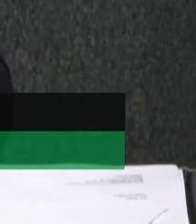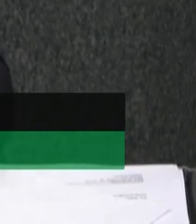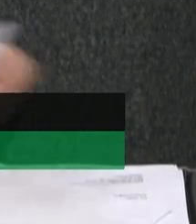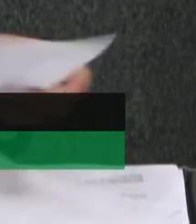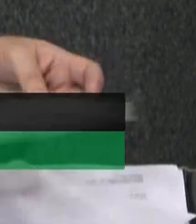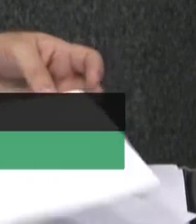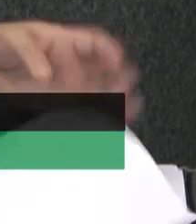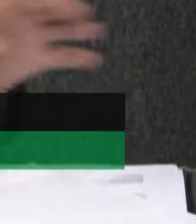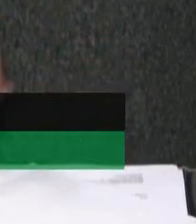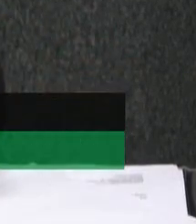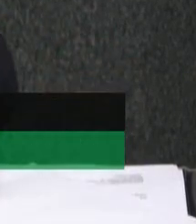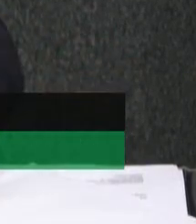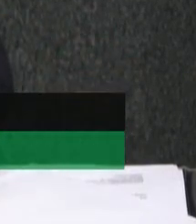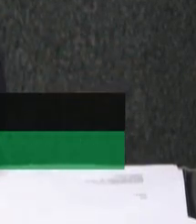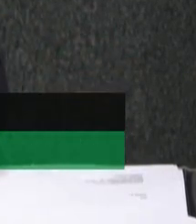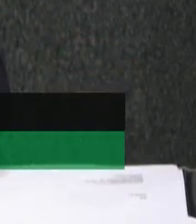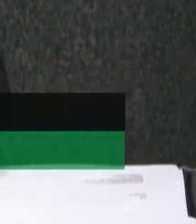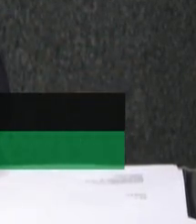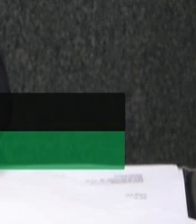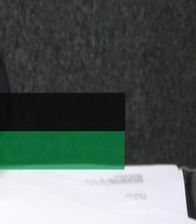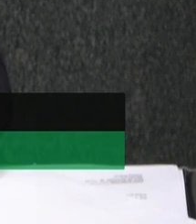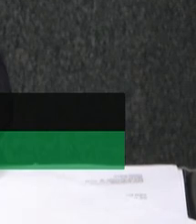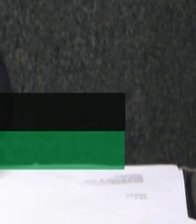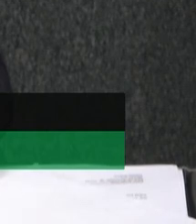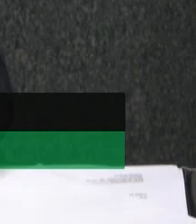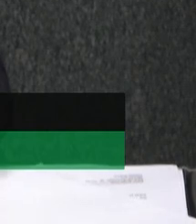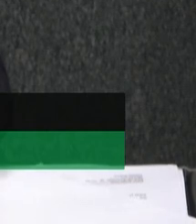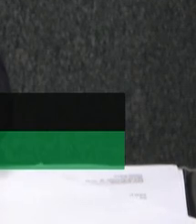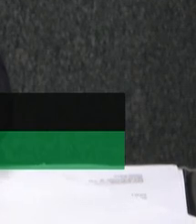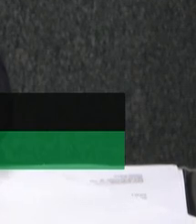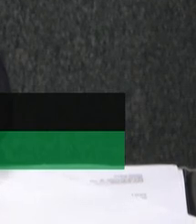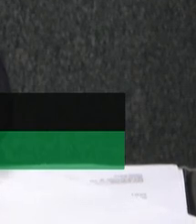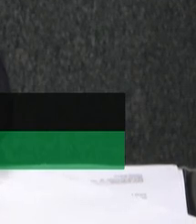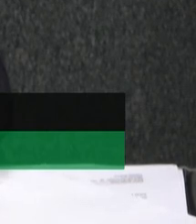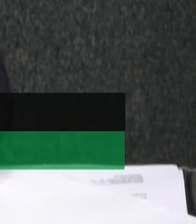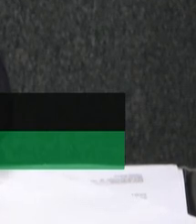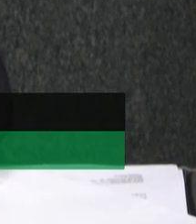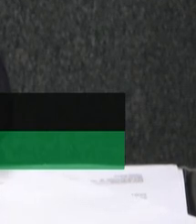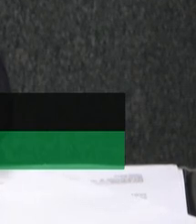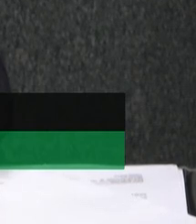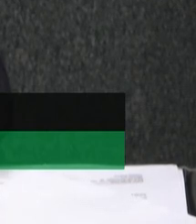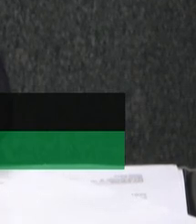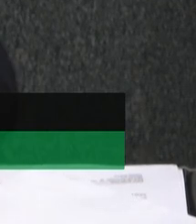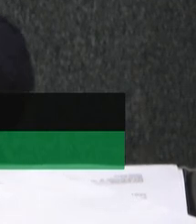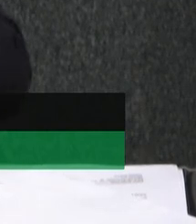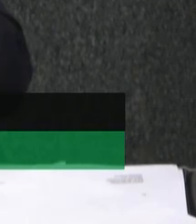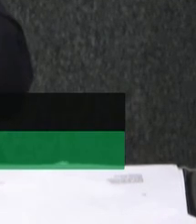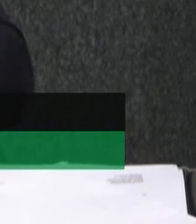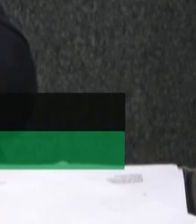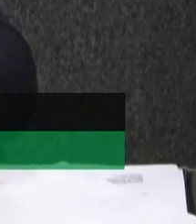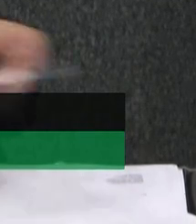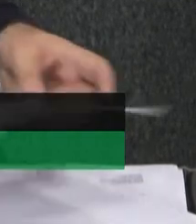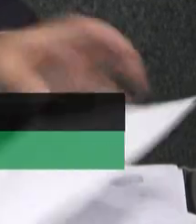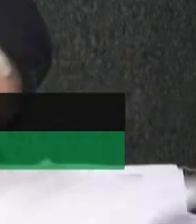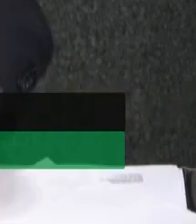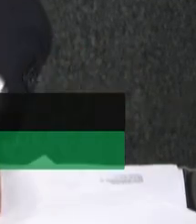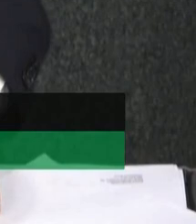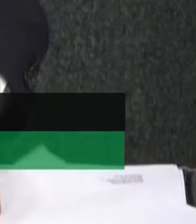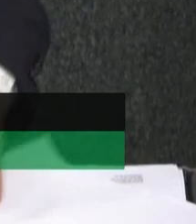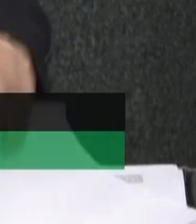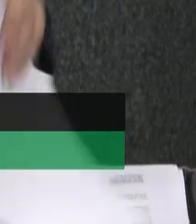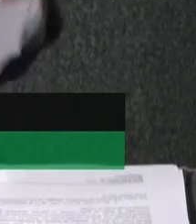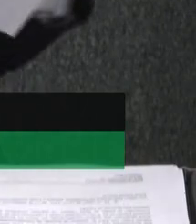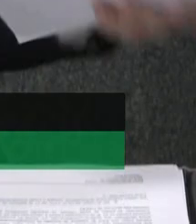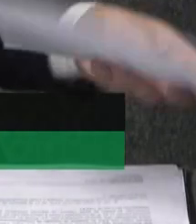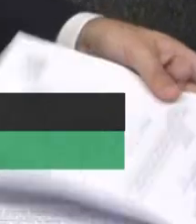da matéria ante exposto voto pela admissibilidade prosseguimento da tramitação processual do projeto em questão o qual coloco em